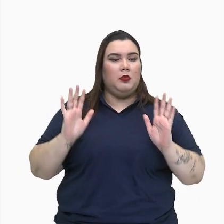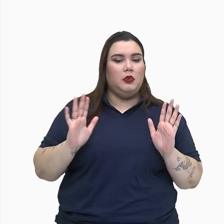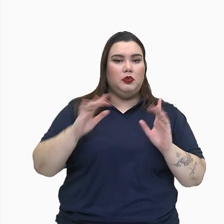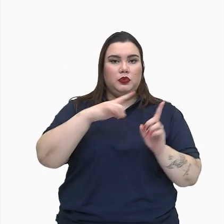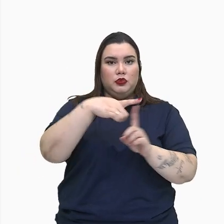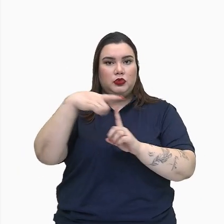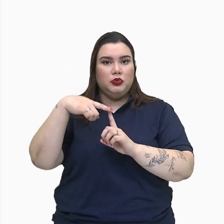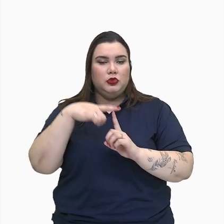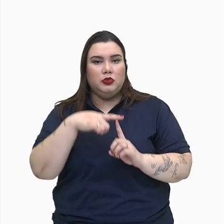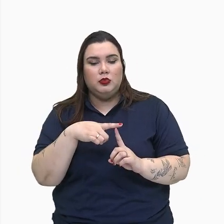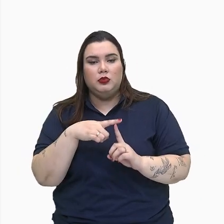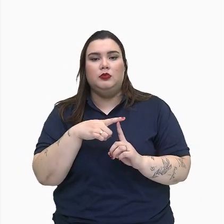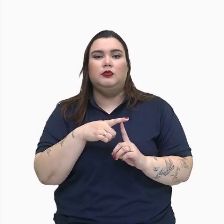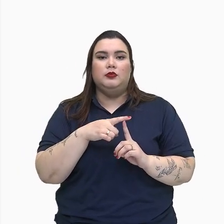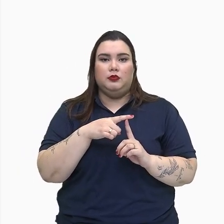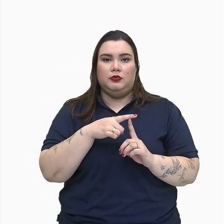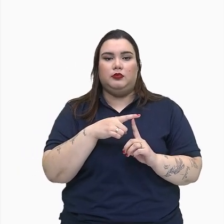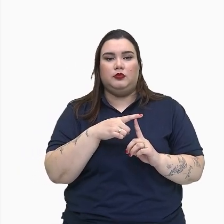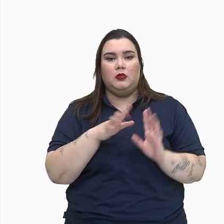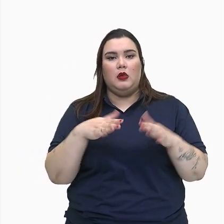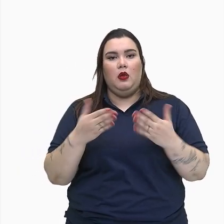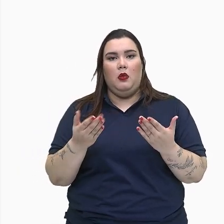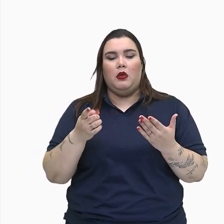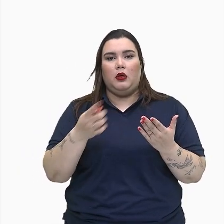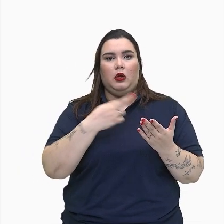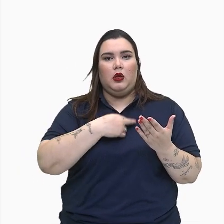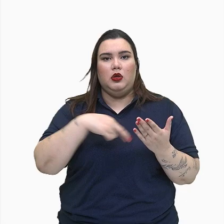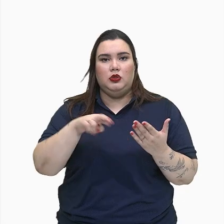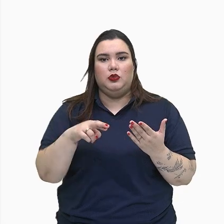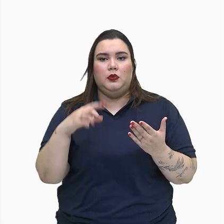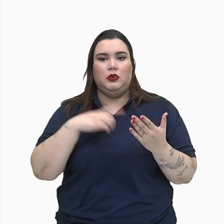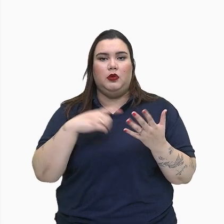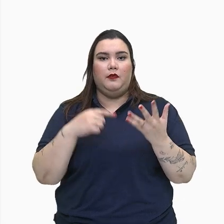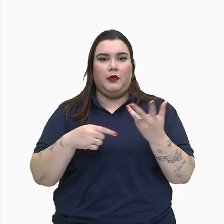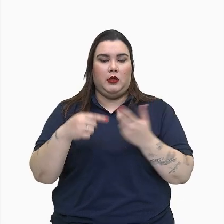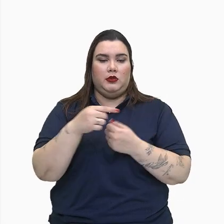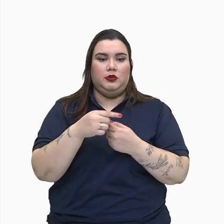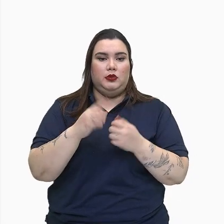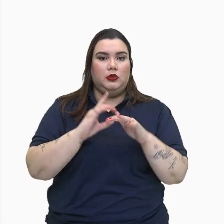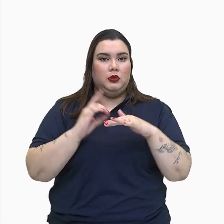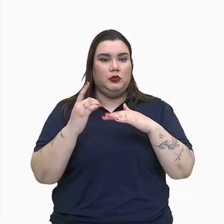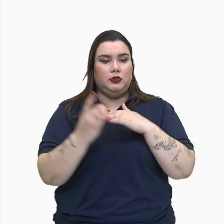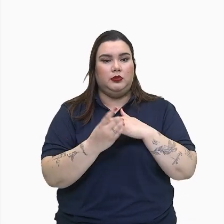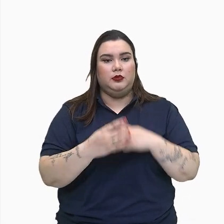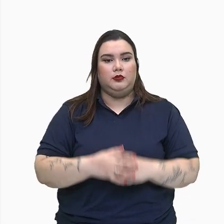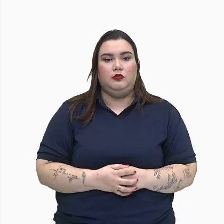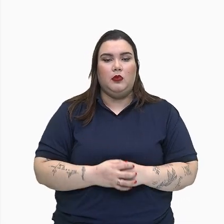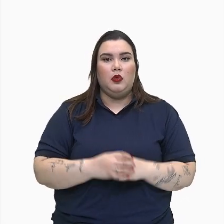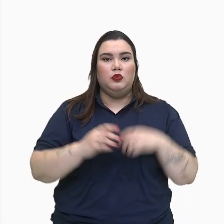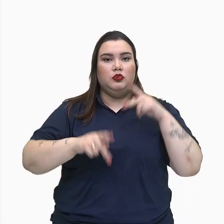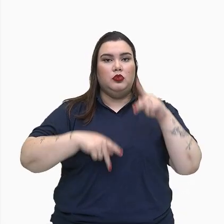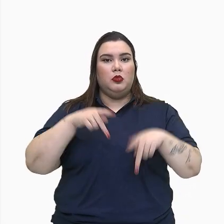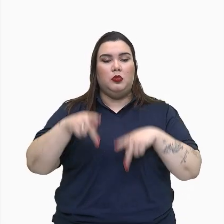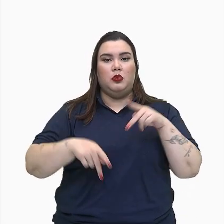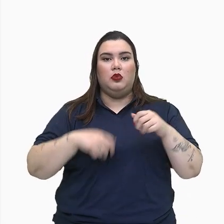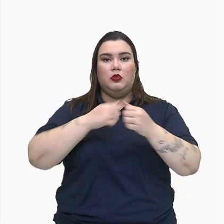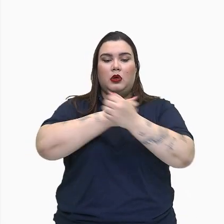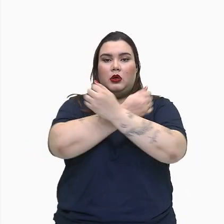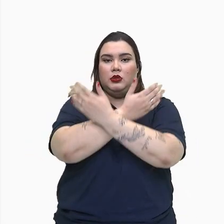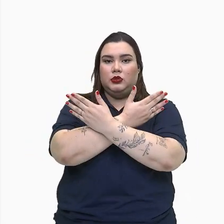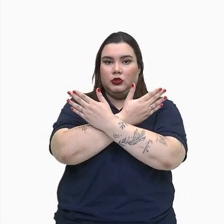atributos. Então, o politeísmo admite a existência desses vários deuses. Os astecas adoravam